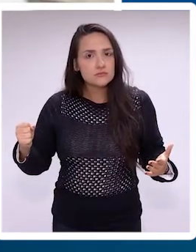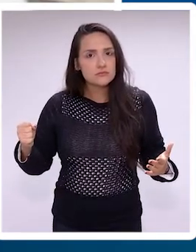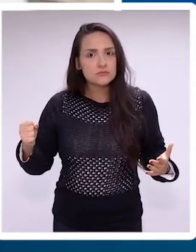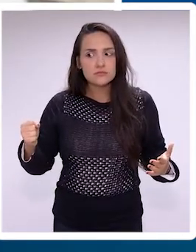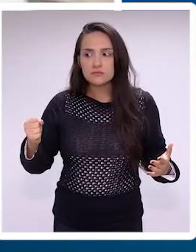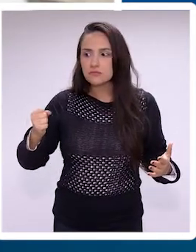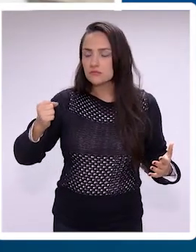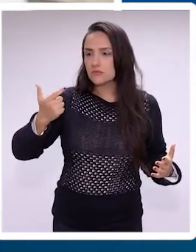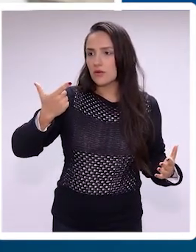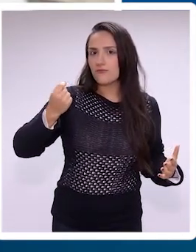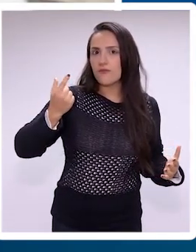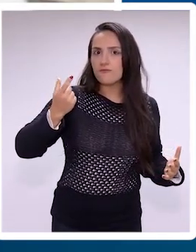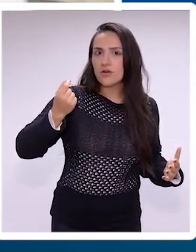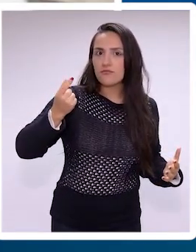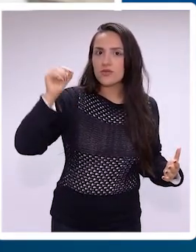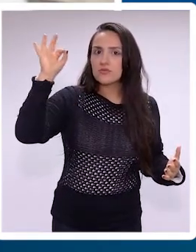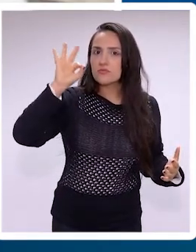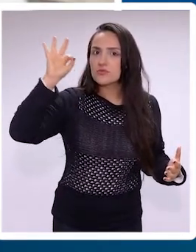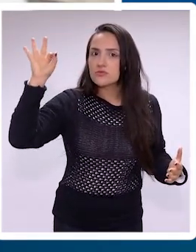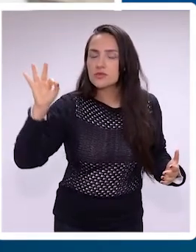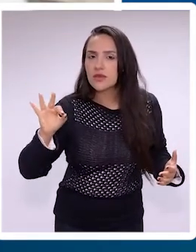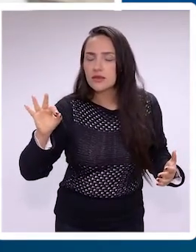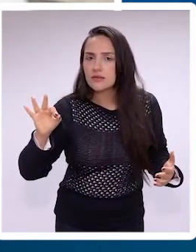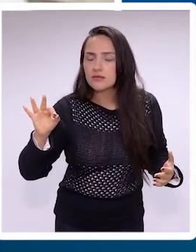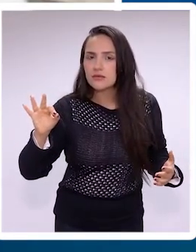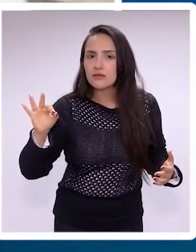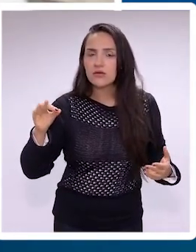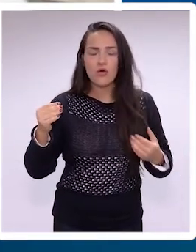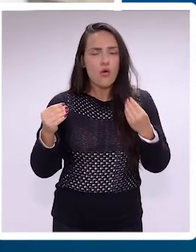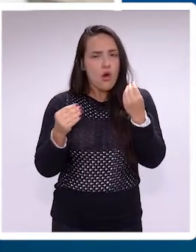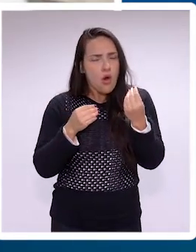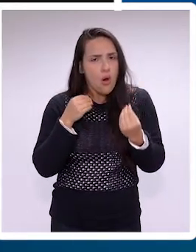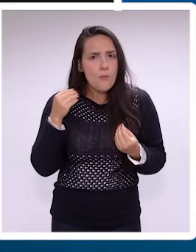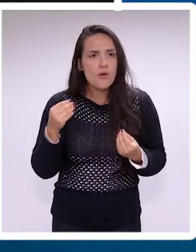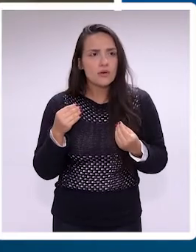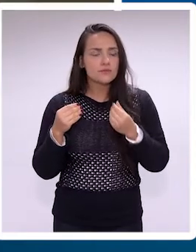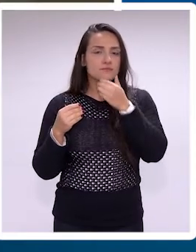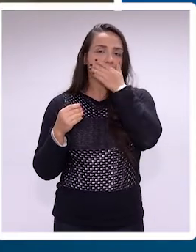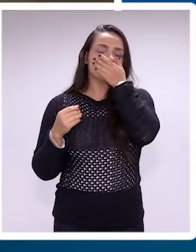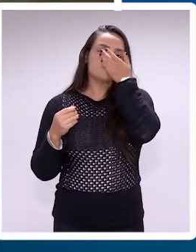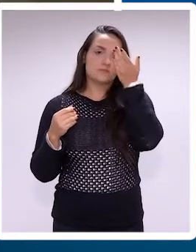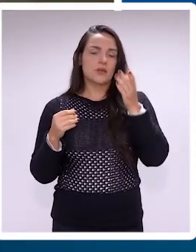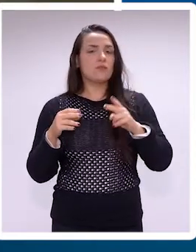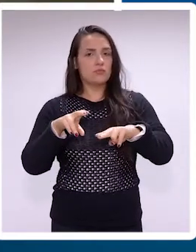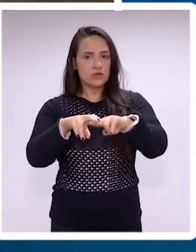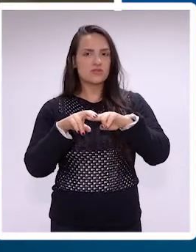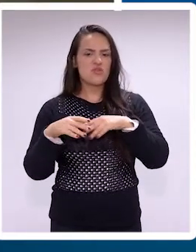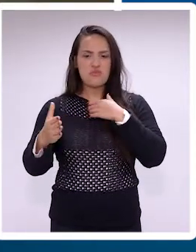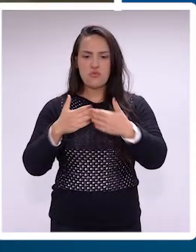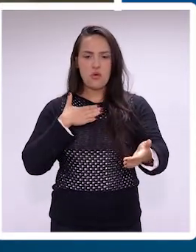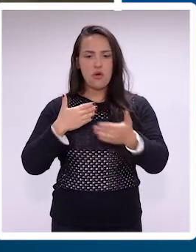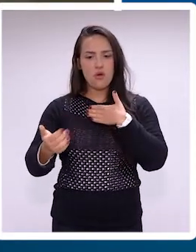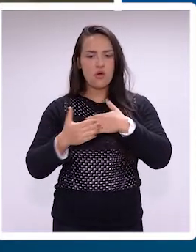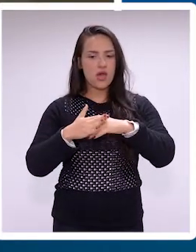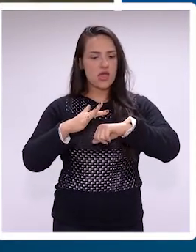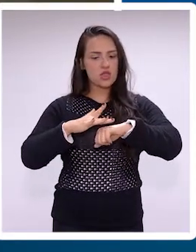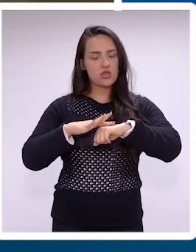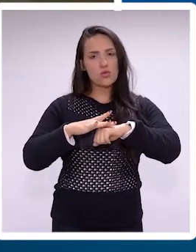de estado, ou quando está com a sintomatologia, e que leva à